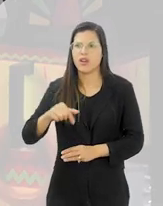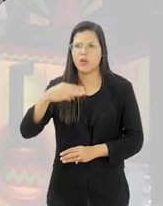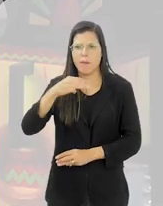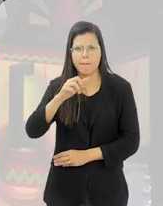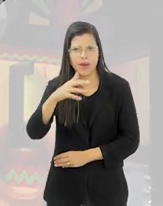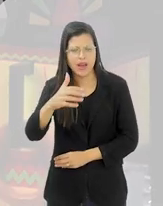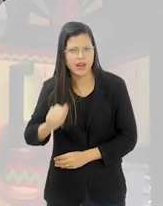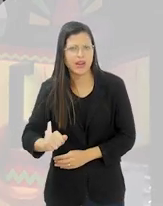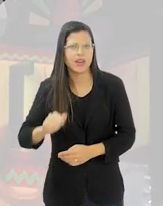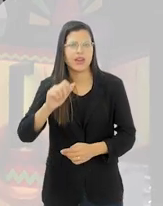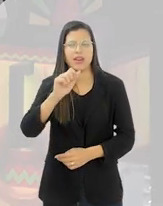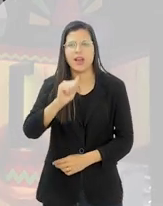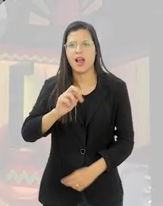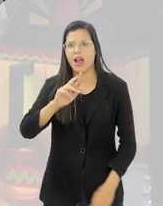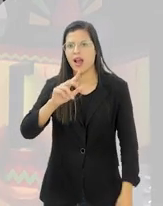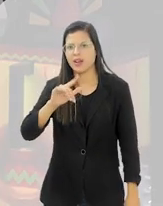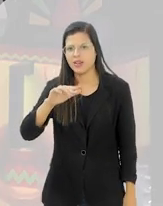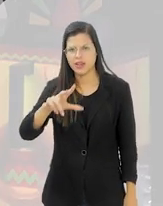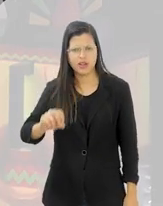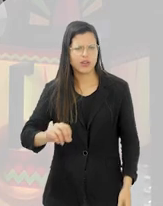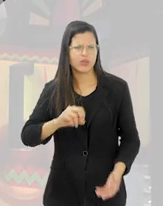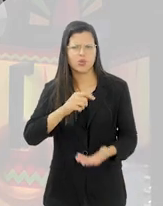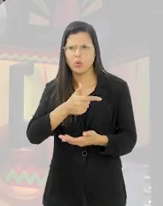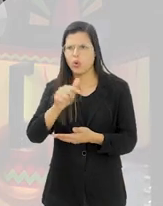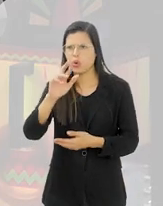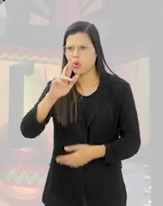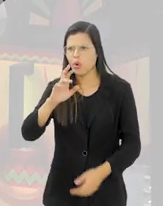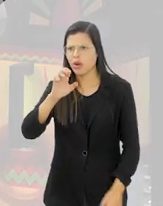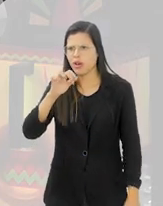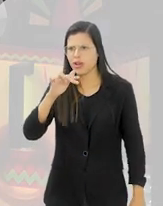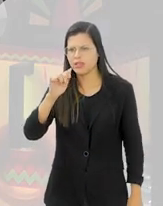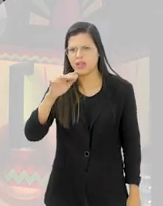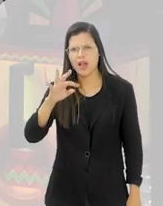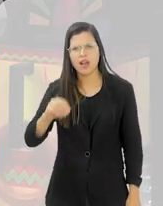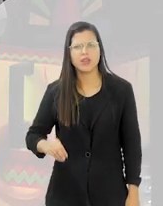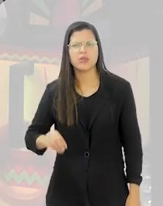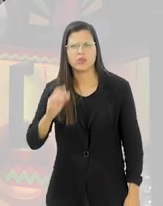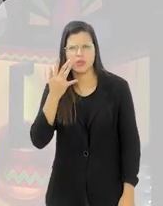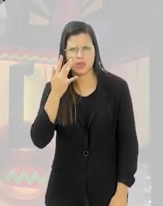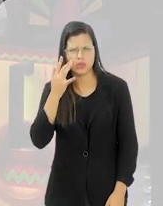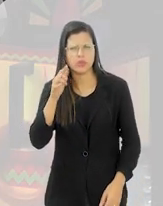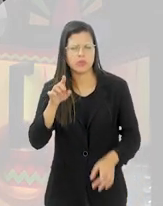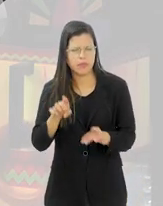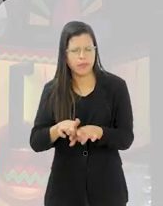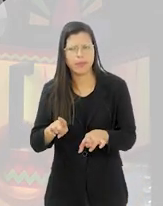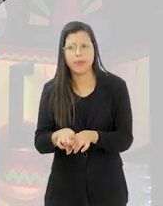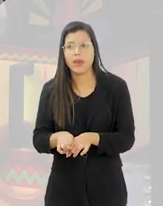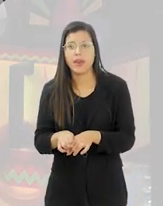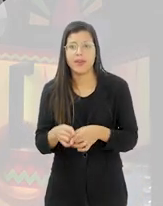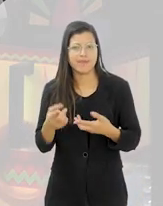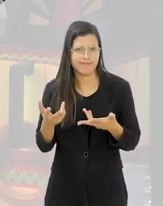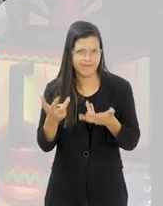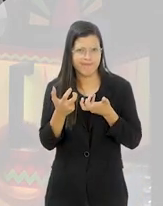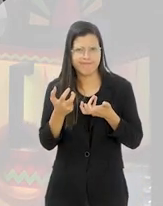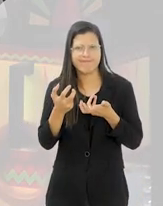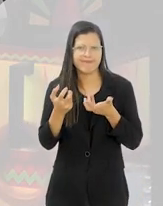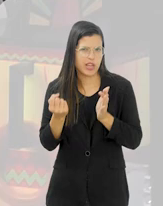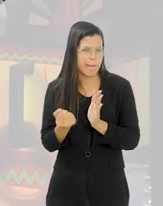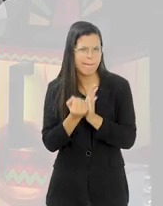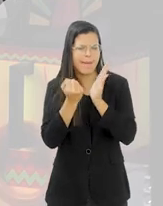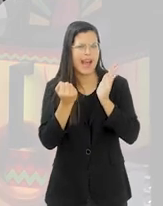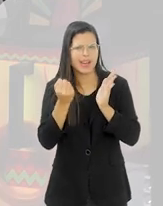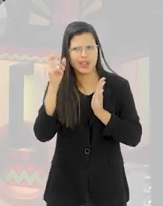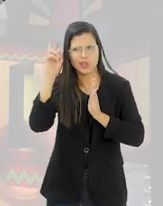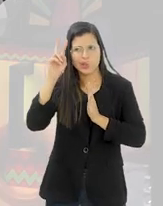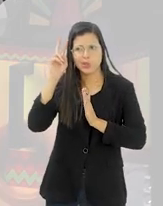Maria Augusta, trouxe Joãozinho, Arlindo e tantos outros. O Renato também, né, acho que veio também nessa coisa. Trabalhou. Ou seja, olha que